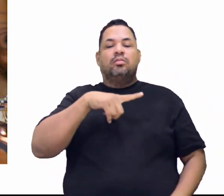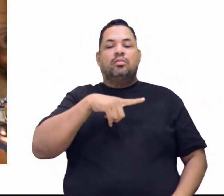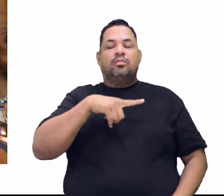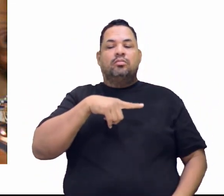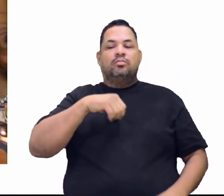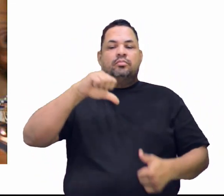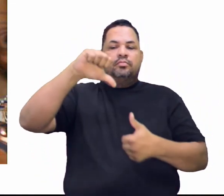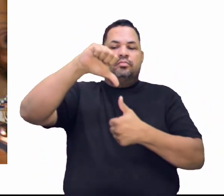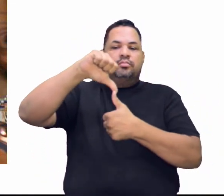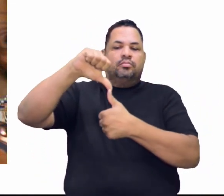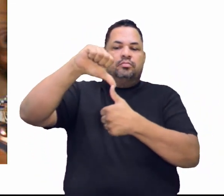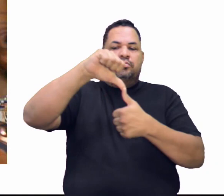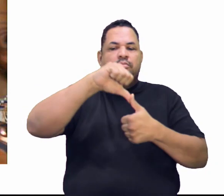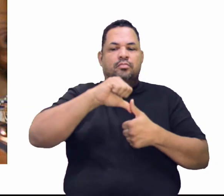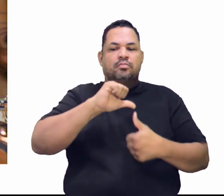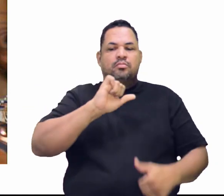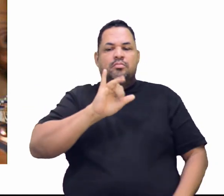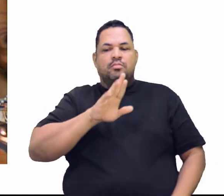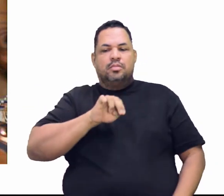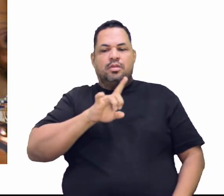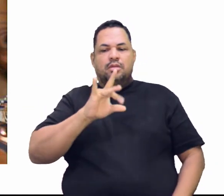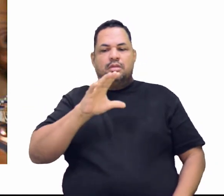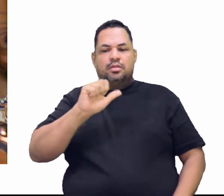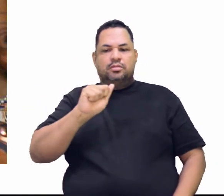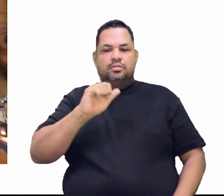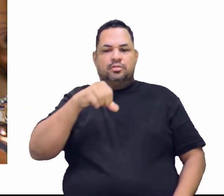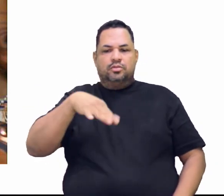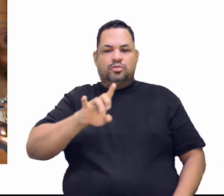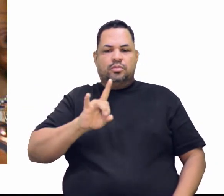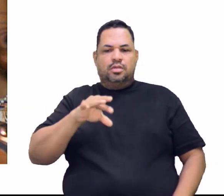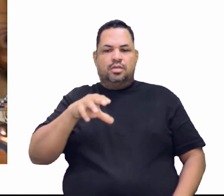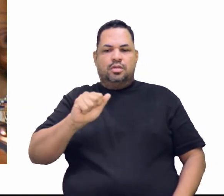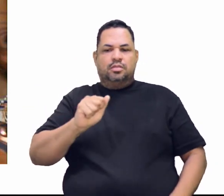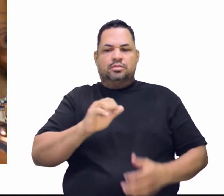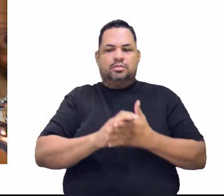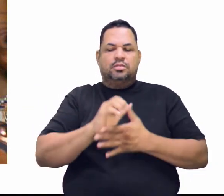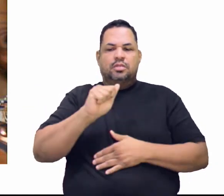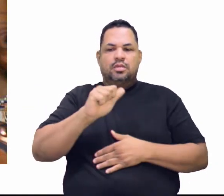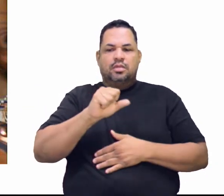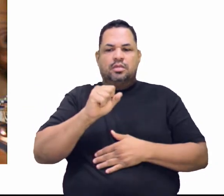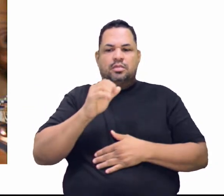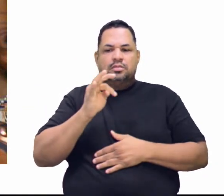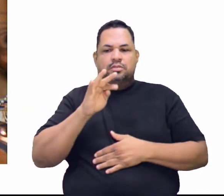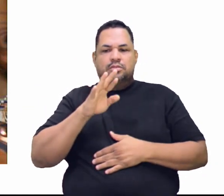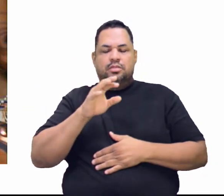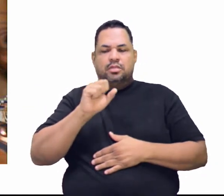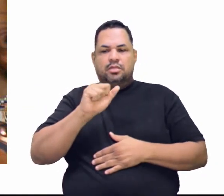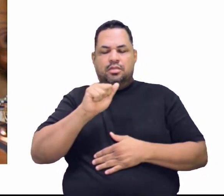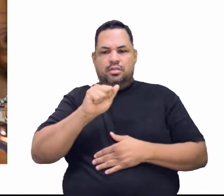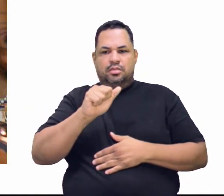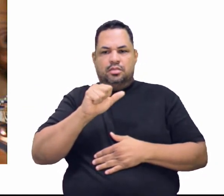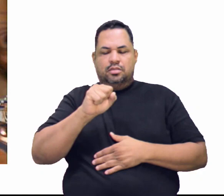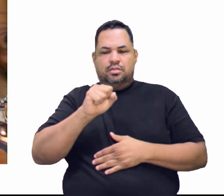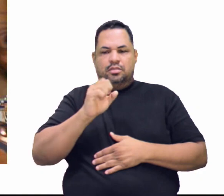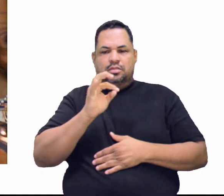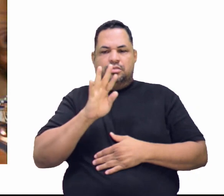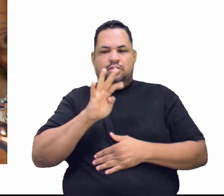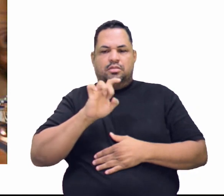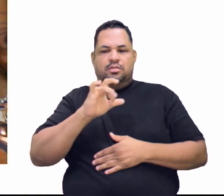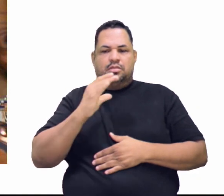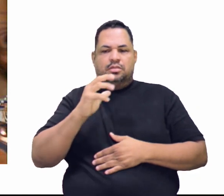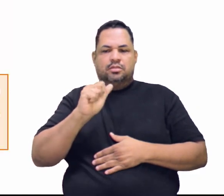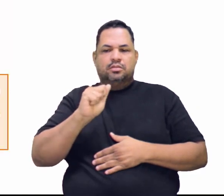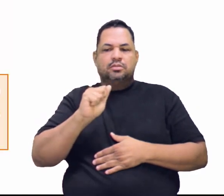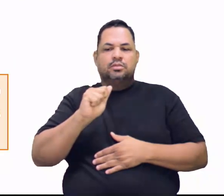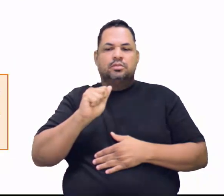na América Central, temos os Incas, temos os Maias, aliás, os Astecas, mas ali na Central são os Astecas